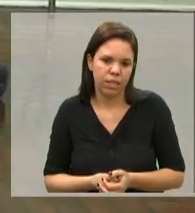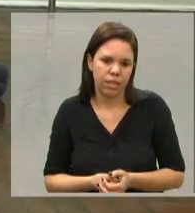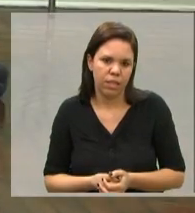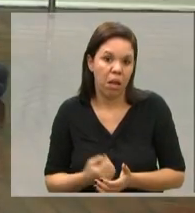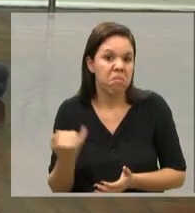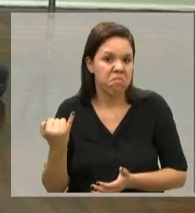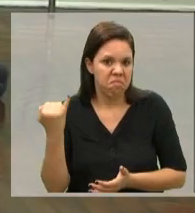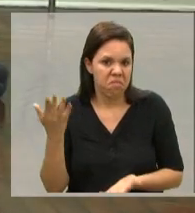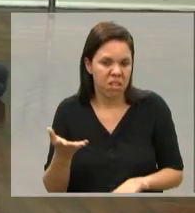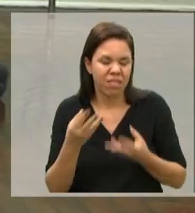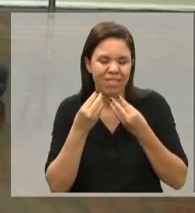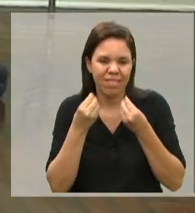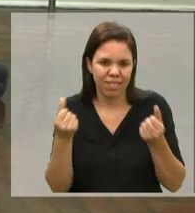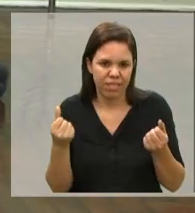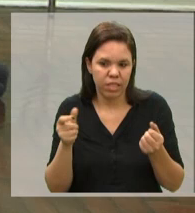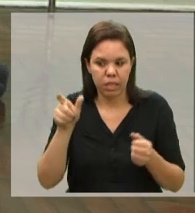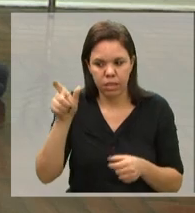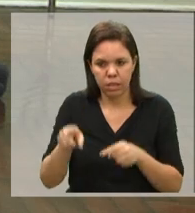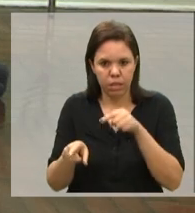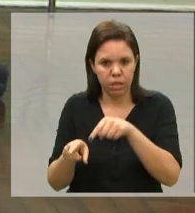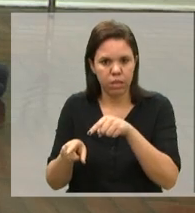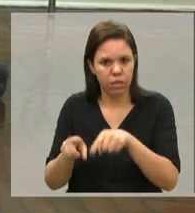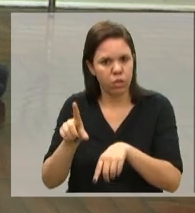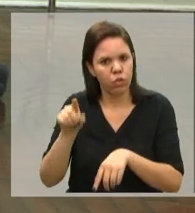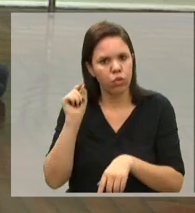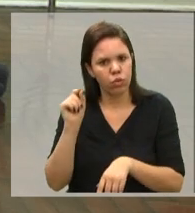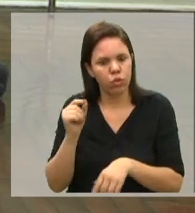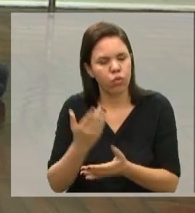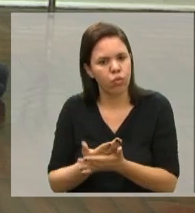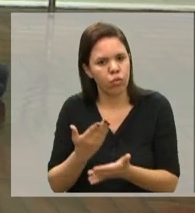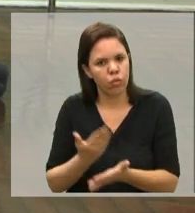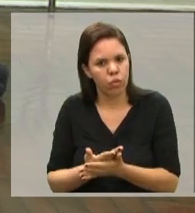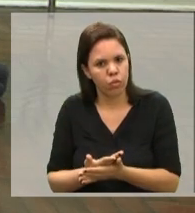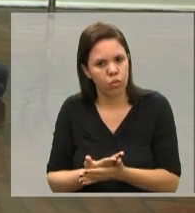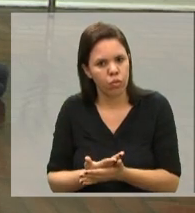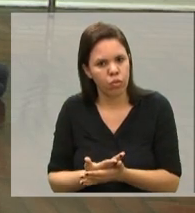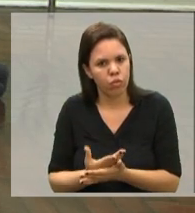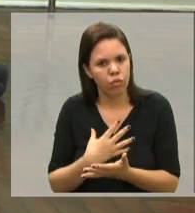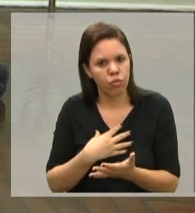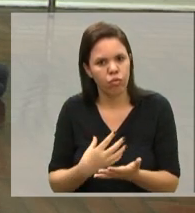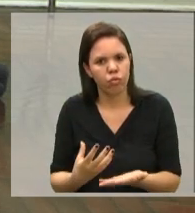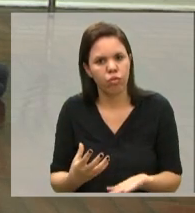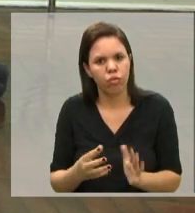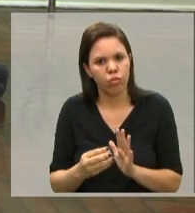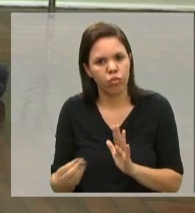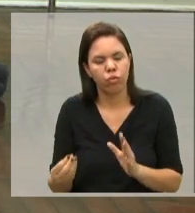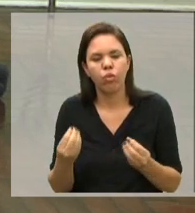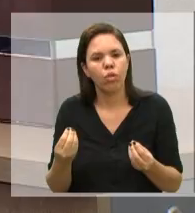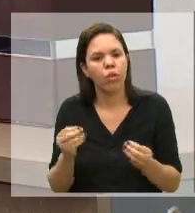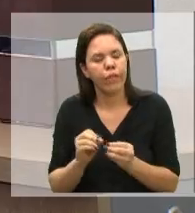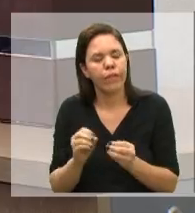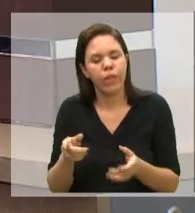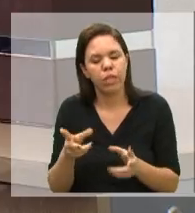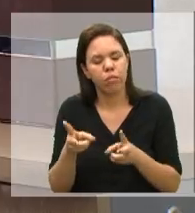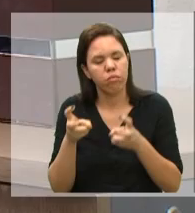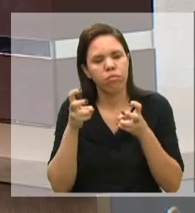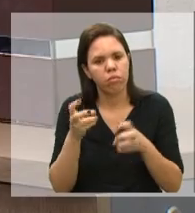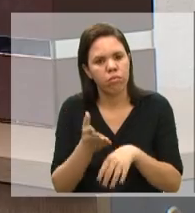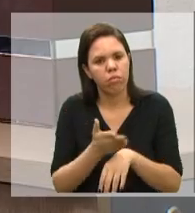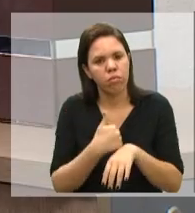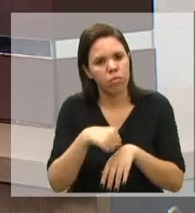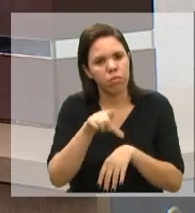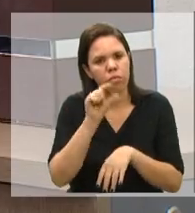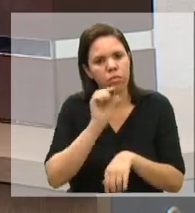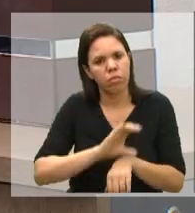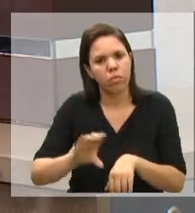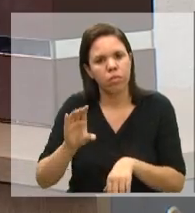algo importante, qualidade. A pessoa que escolhe estudar nesse tipo de modalidade, o que ela deve observar antes de escolher